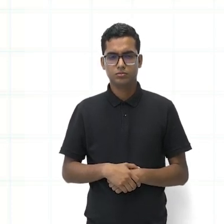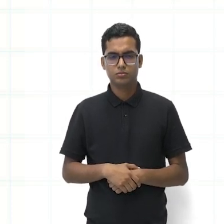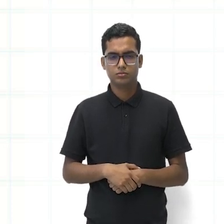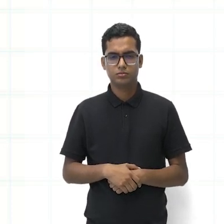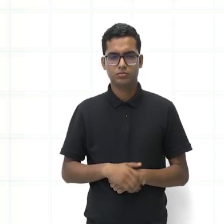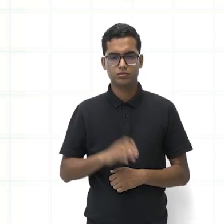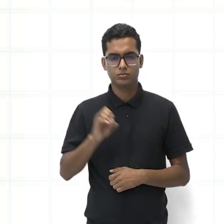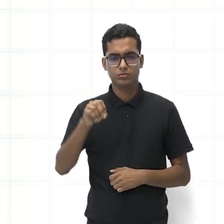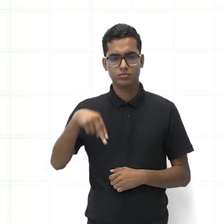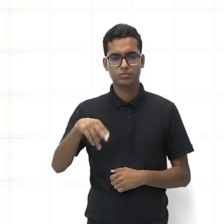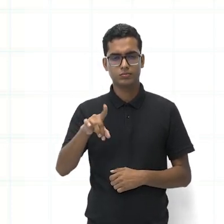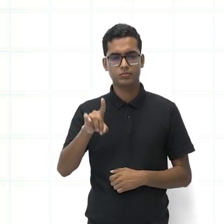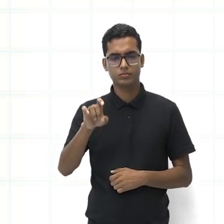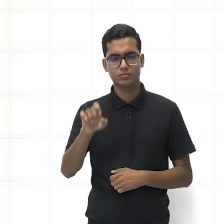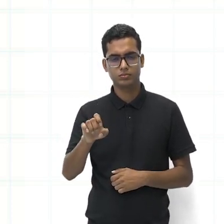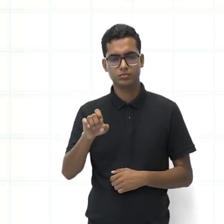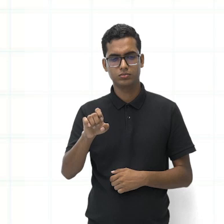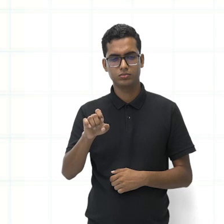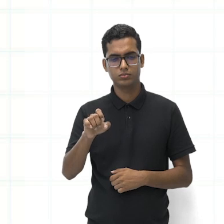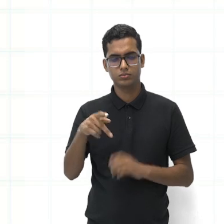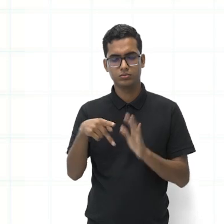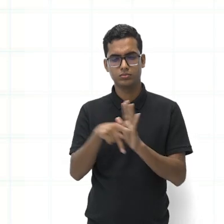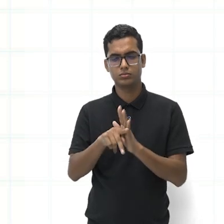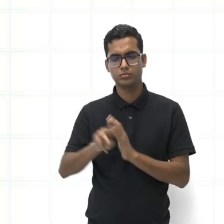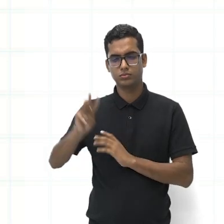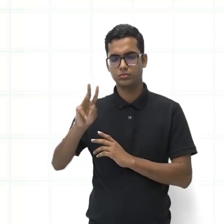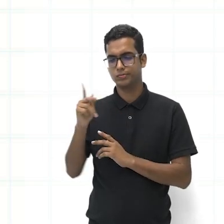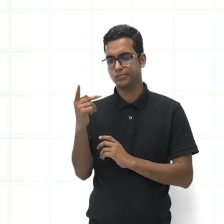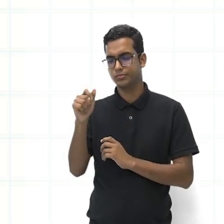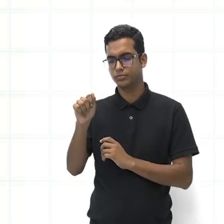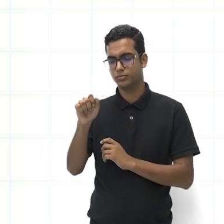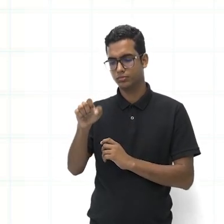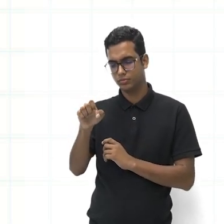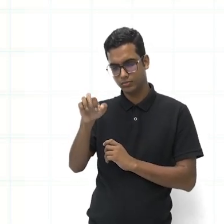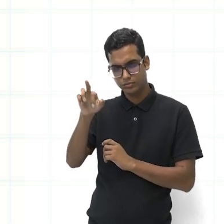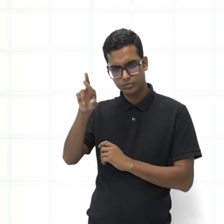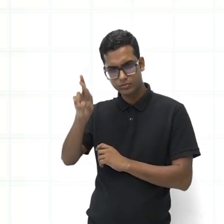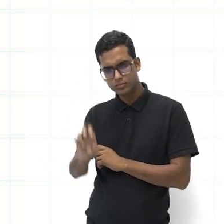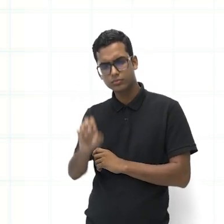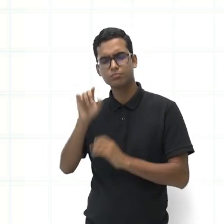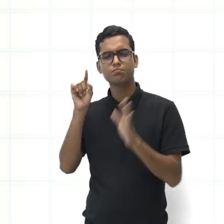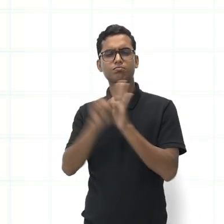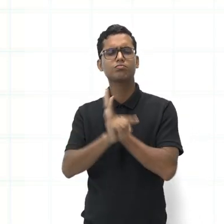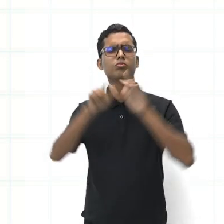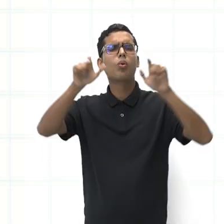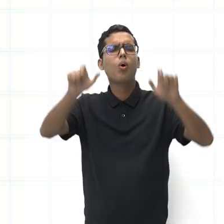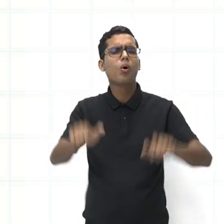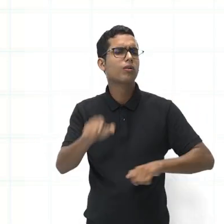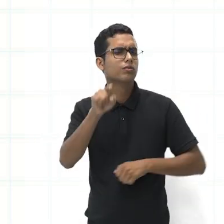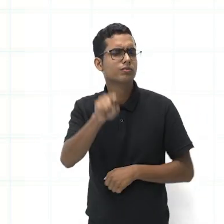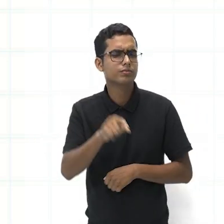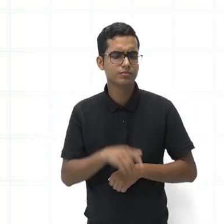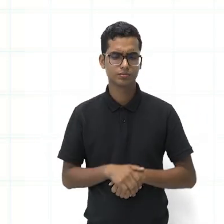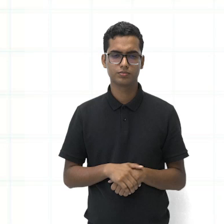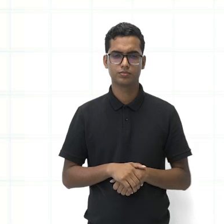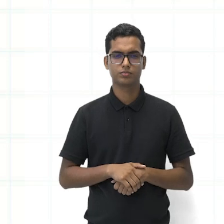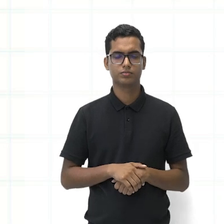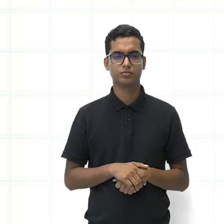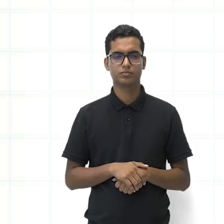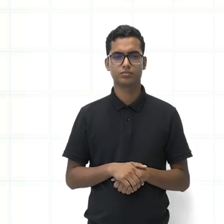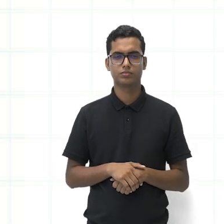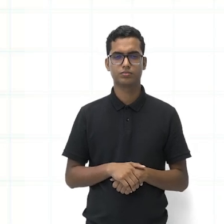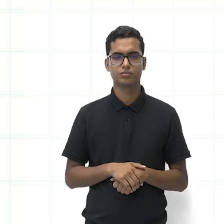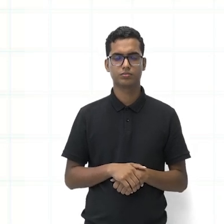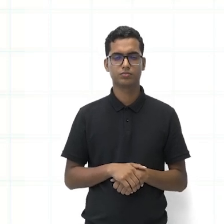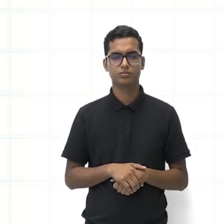aqui, né? Onde? Where are you from? De onde você é? Where are you from? De onde